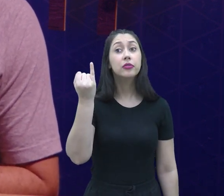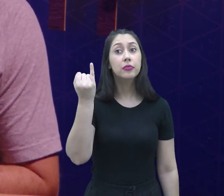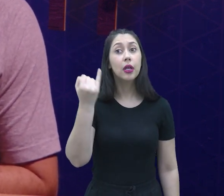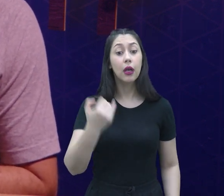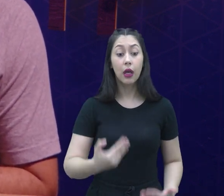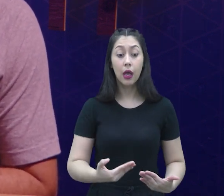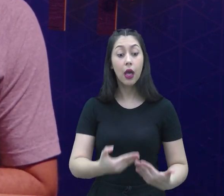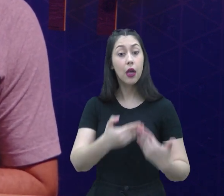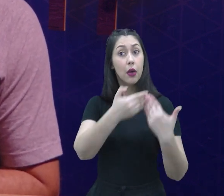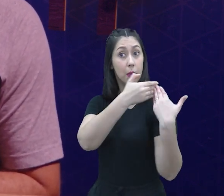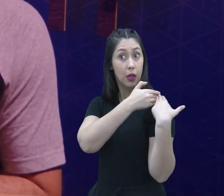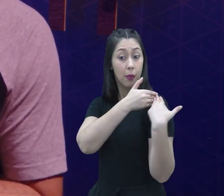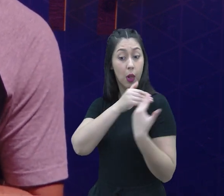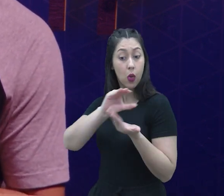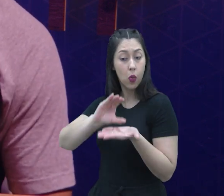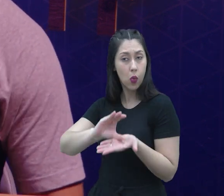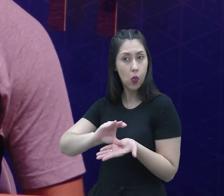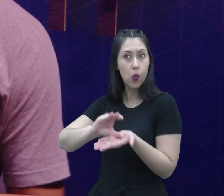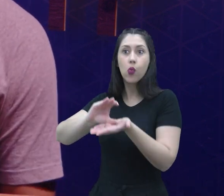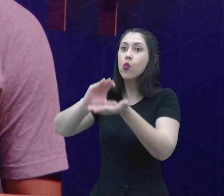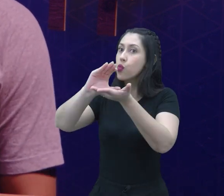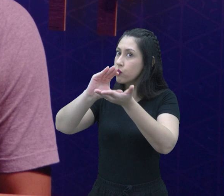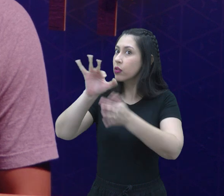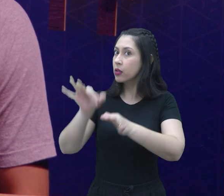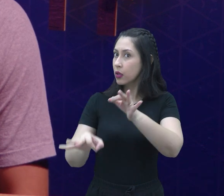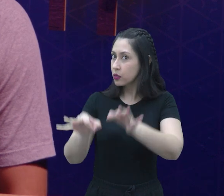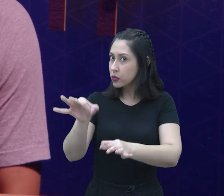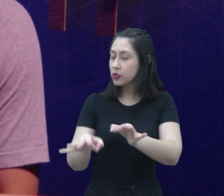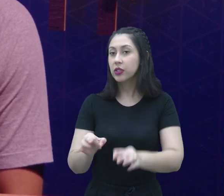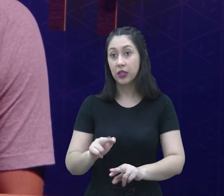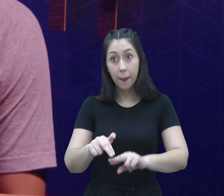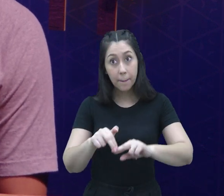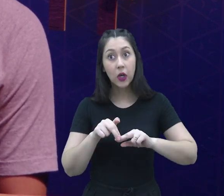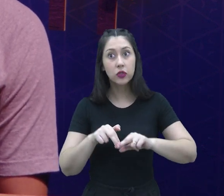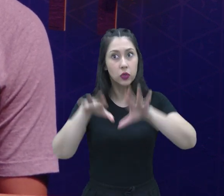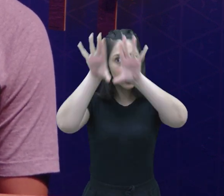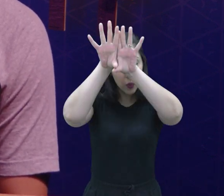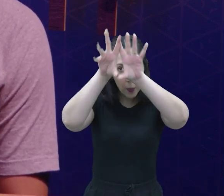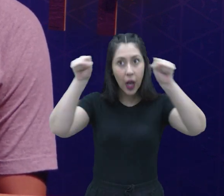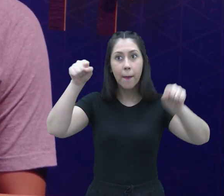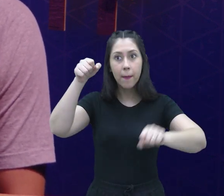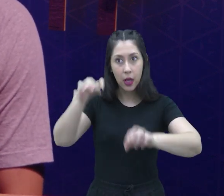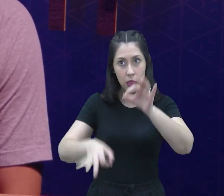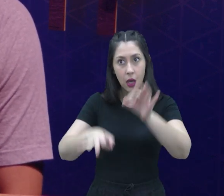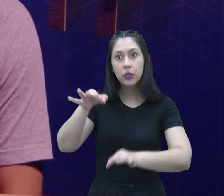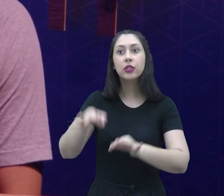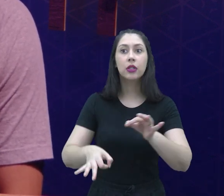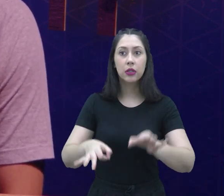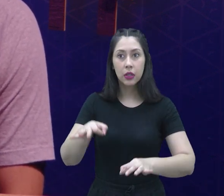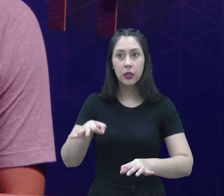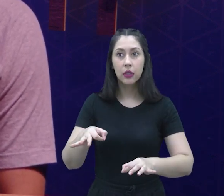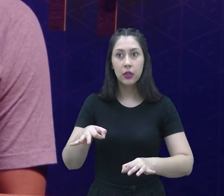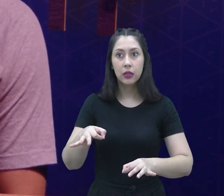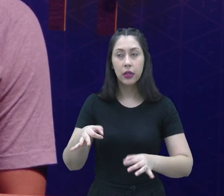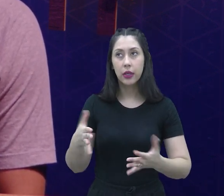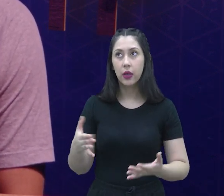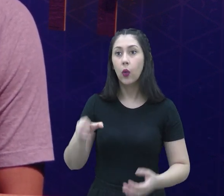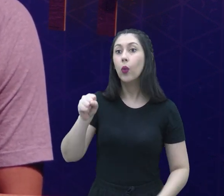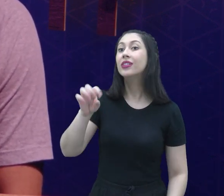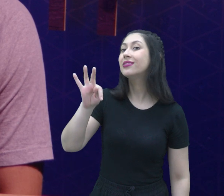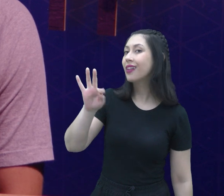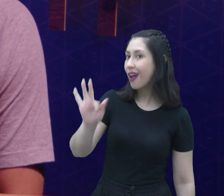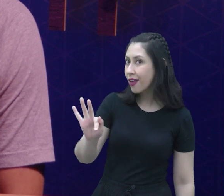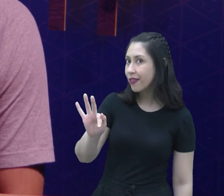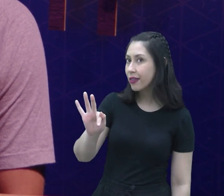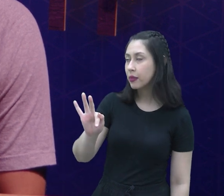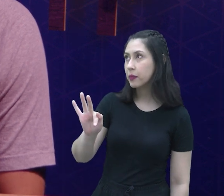tomadas por um conselho da justiça, né? Por isso que o Supremo Tribunal Federal, muitas vezes, na